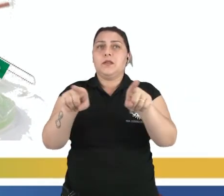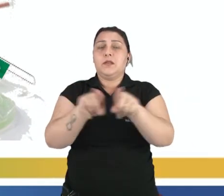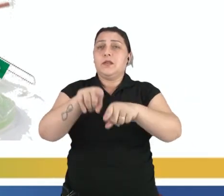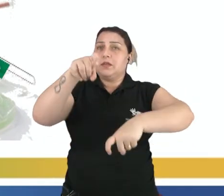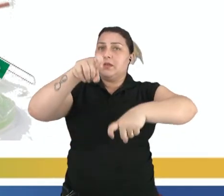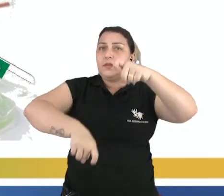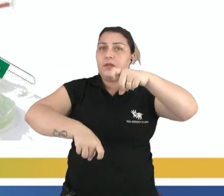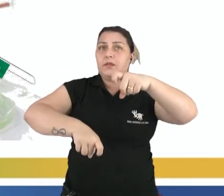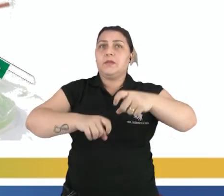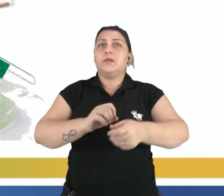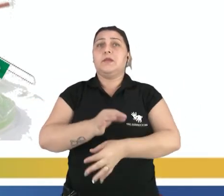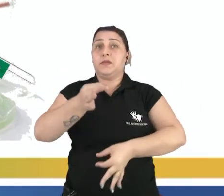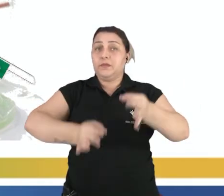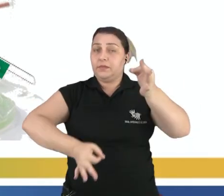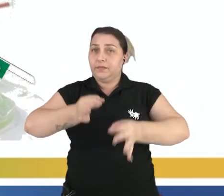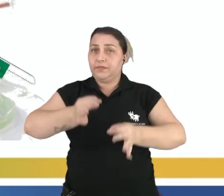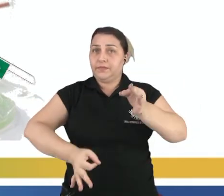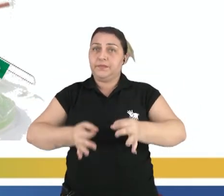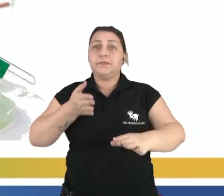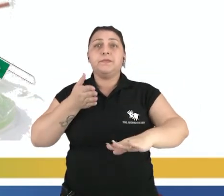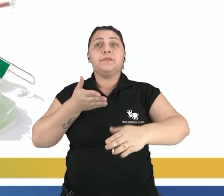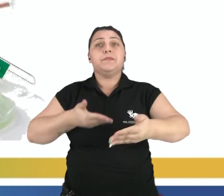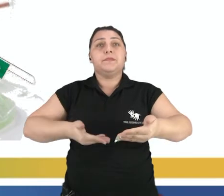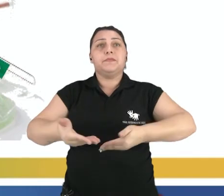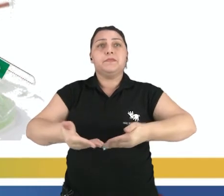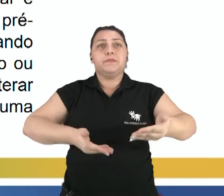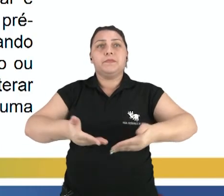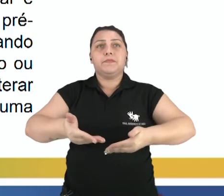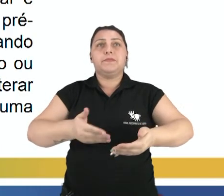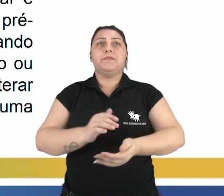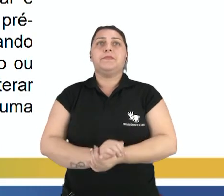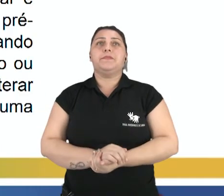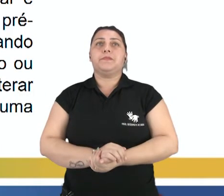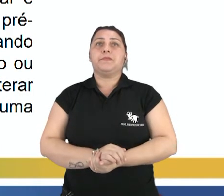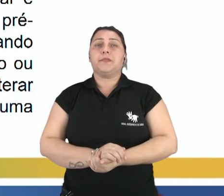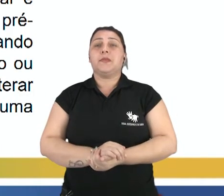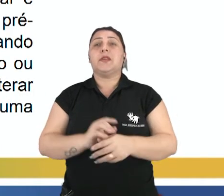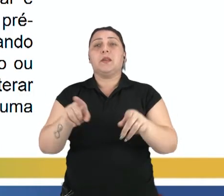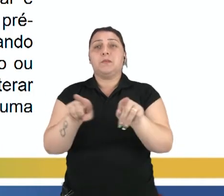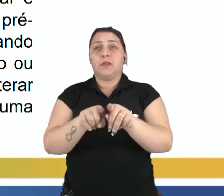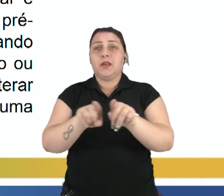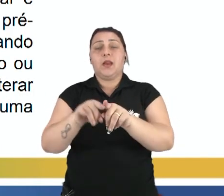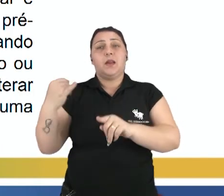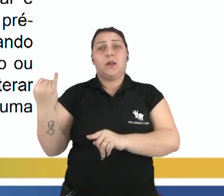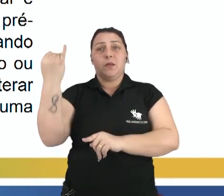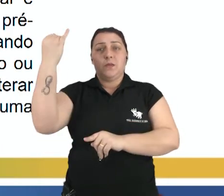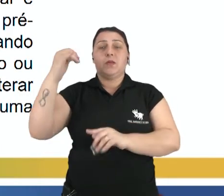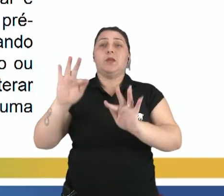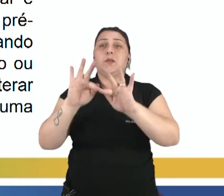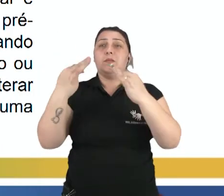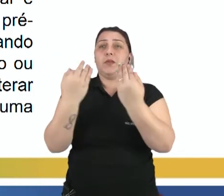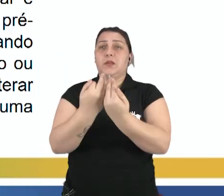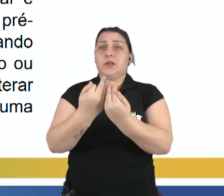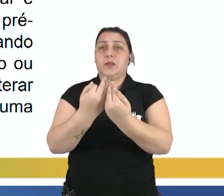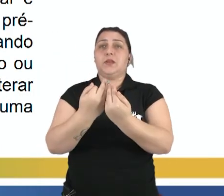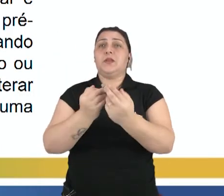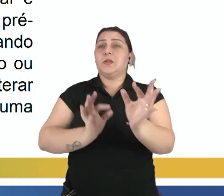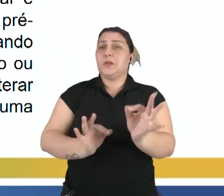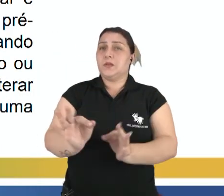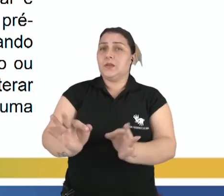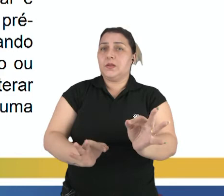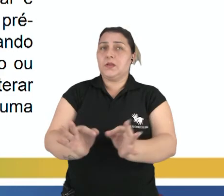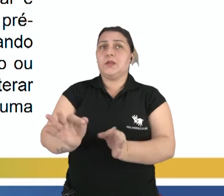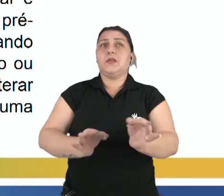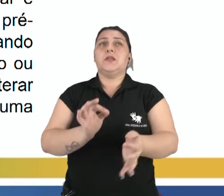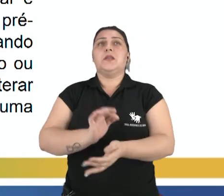aos aspectos jurídicos relacionados a vítimas de violência sexual. Além disso, é importante também o planejamento familiar. O